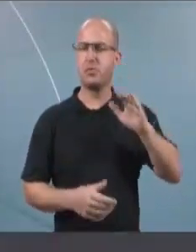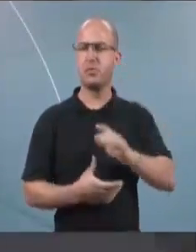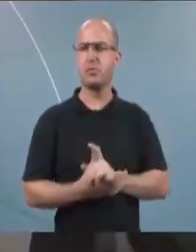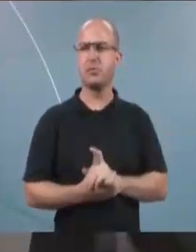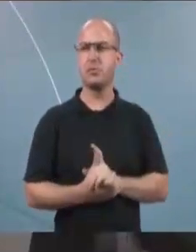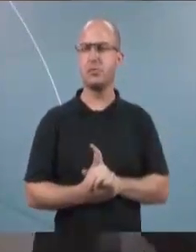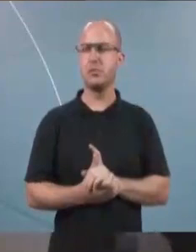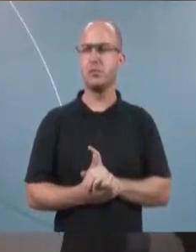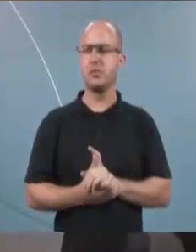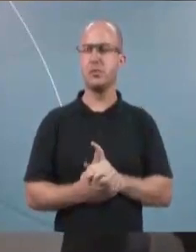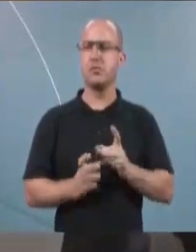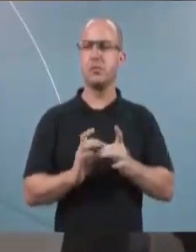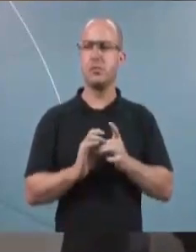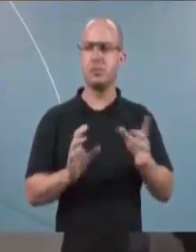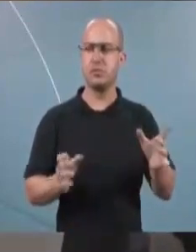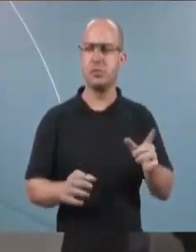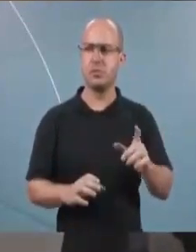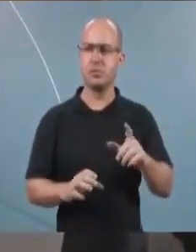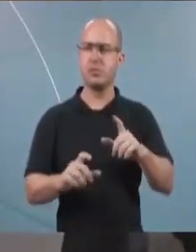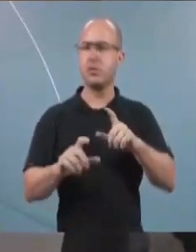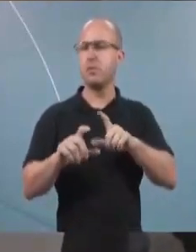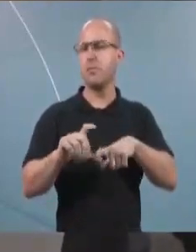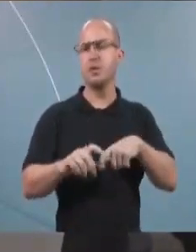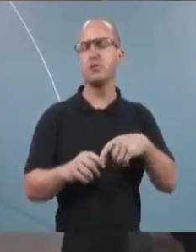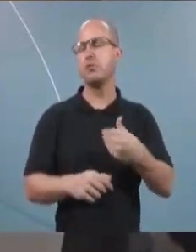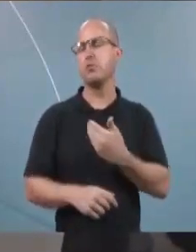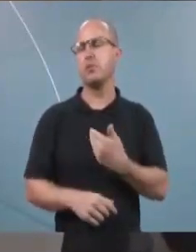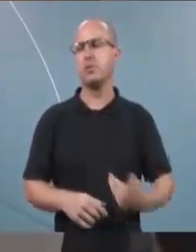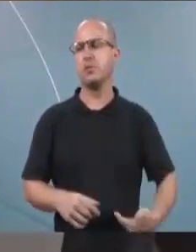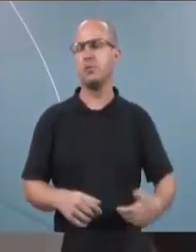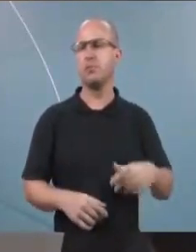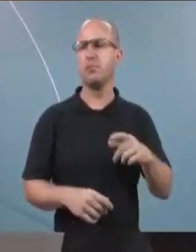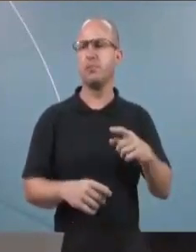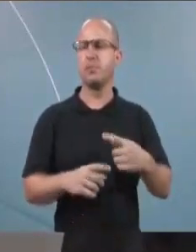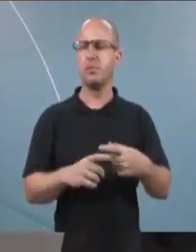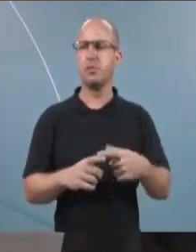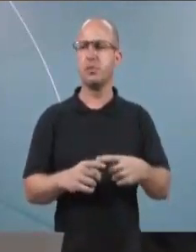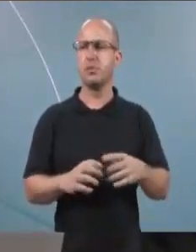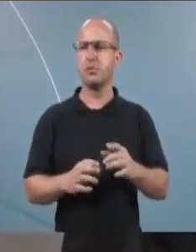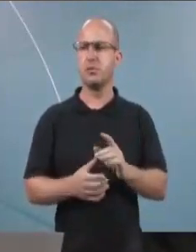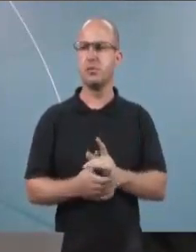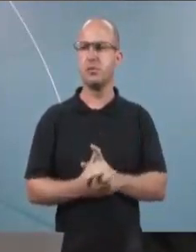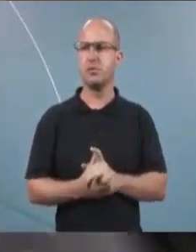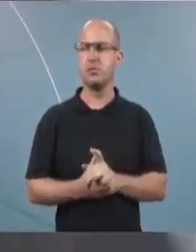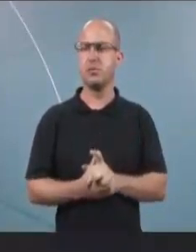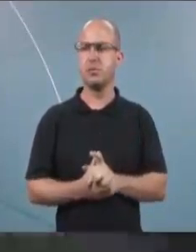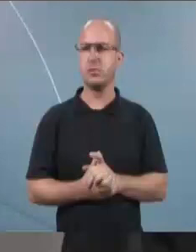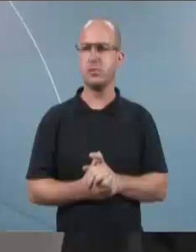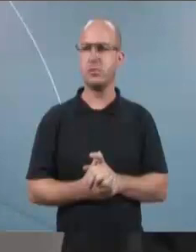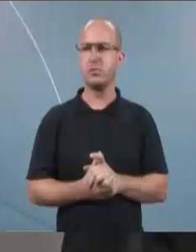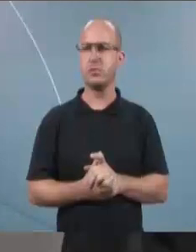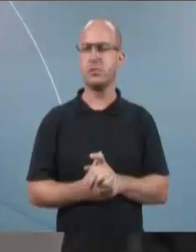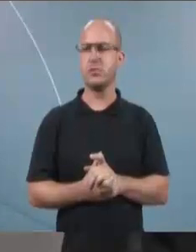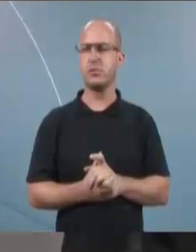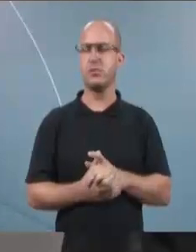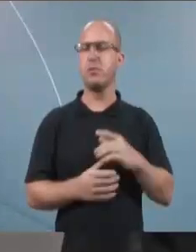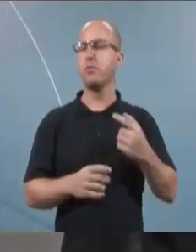da liberação tá dependendo do governo até porque o governo libera com P